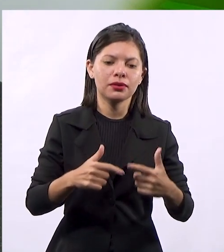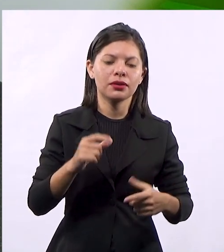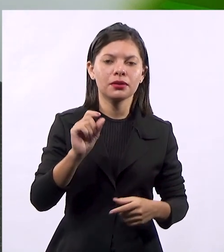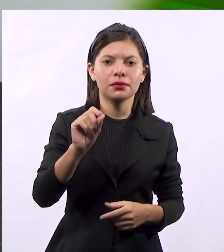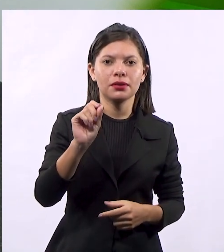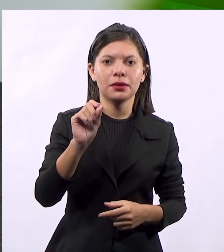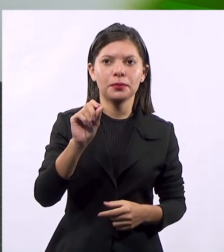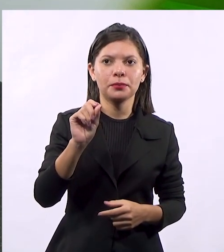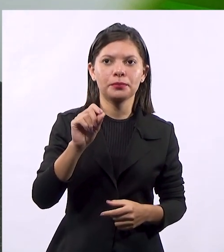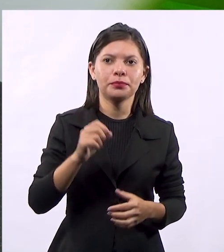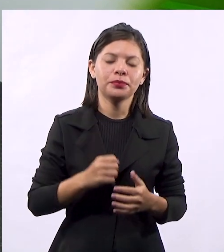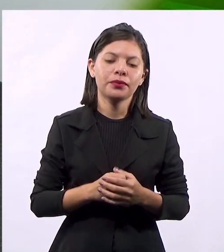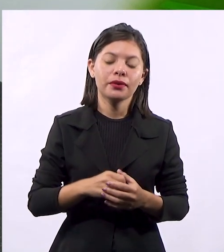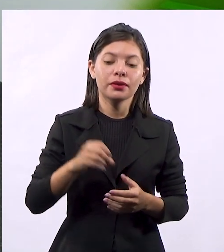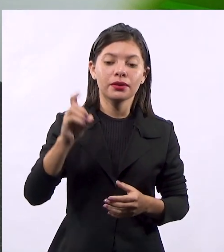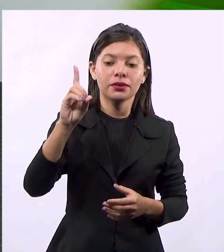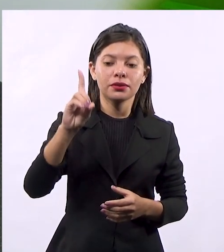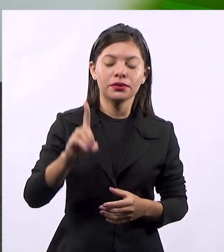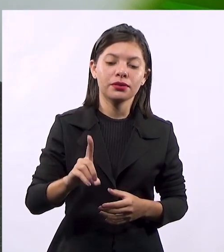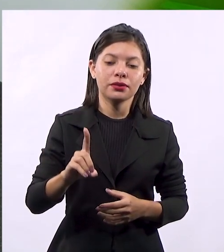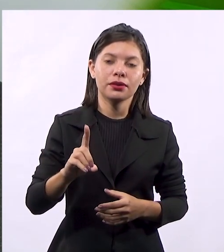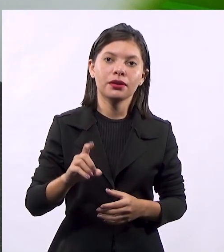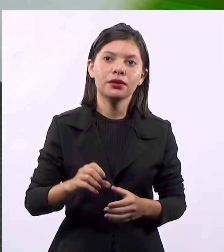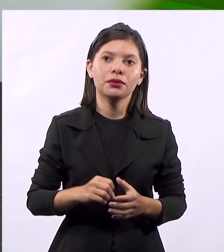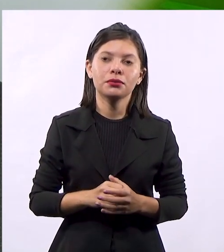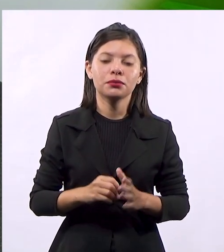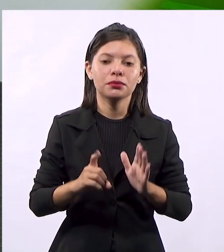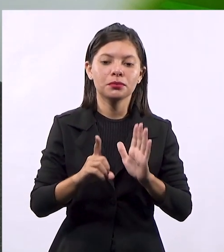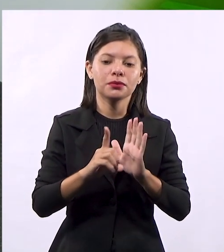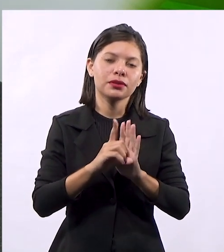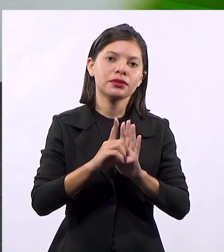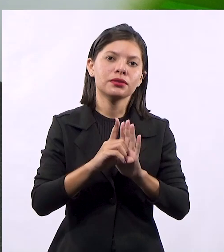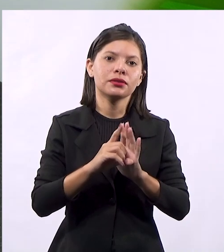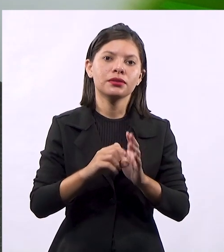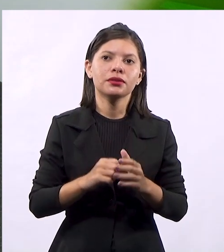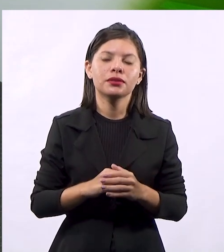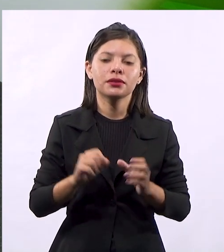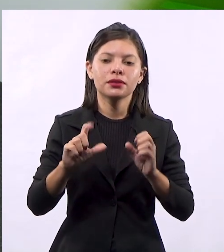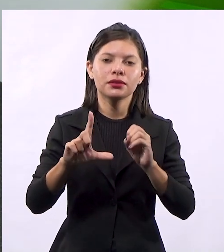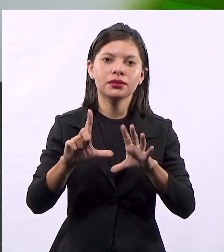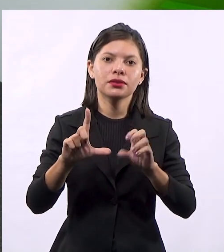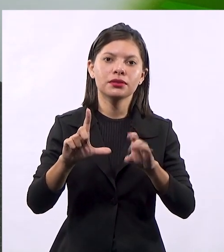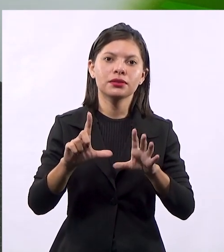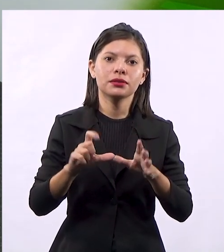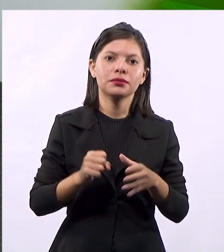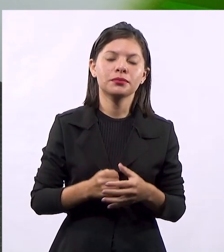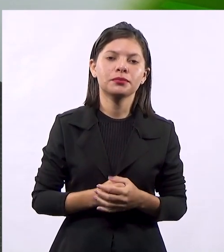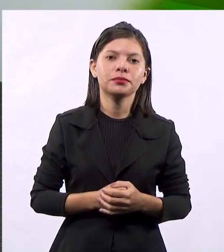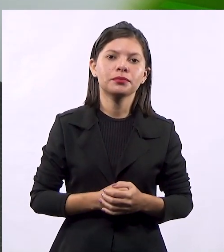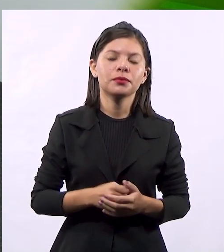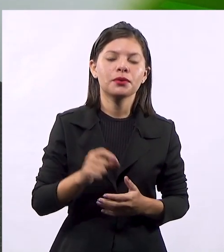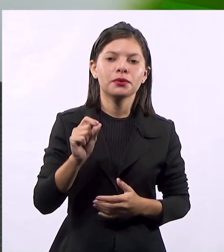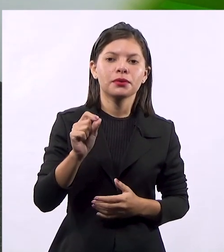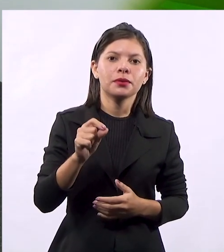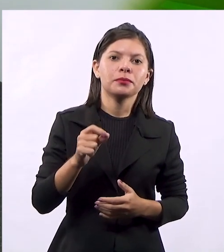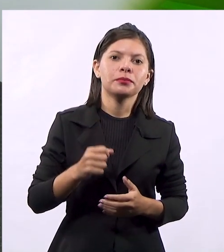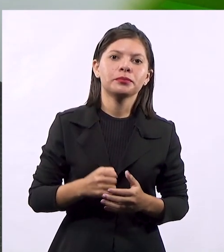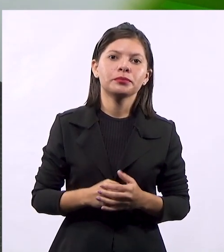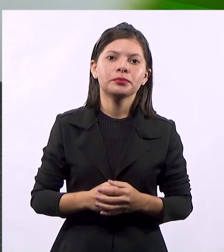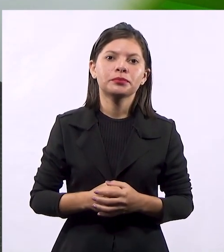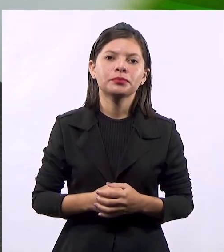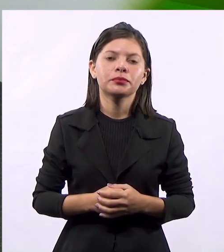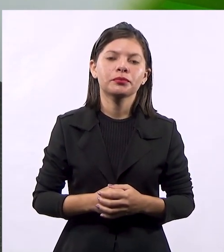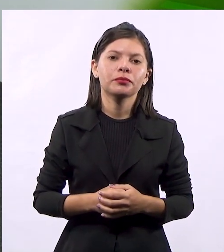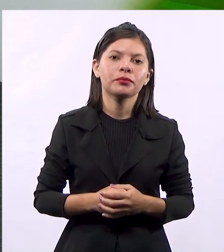e Democracia, discussões acerca de representação, porque nossa jornada de